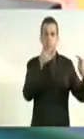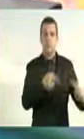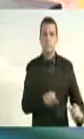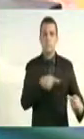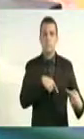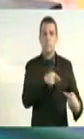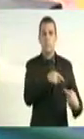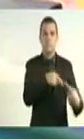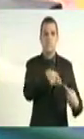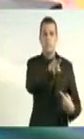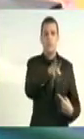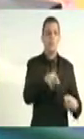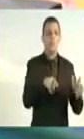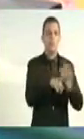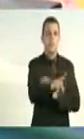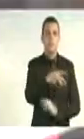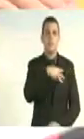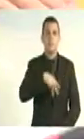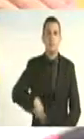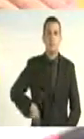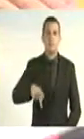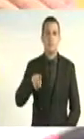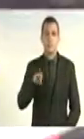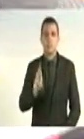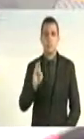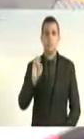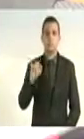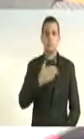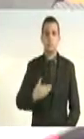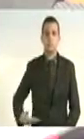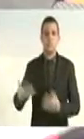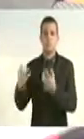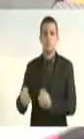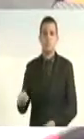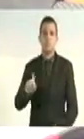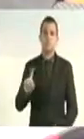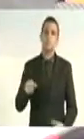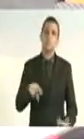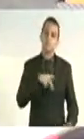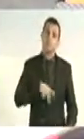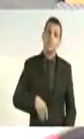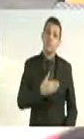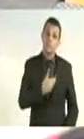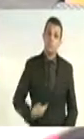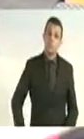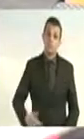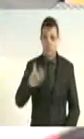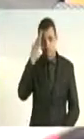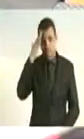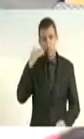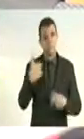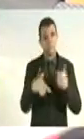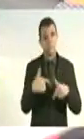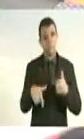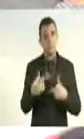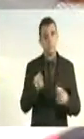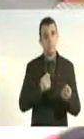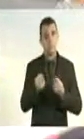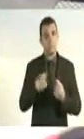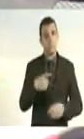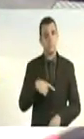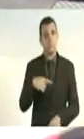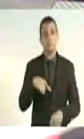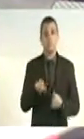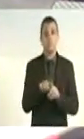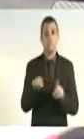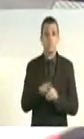Ministério Público, se o governo não reconhecer, o governo tem uma certeza dos seus atos administrativos e se